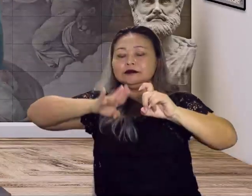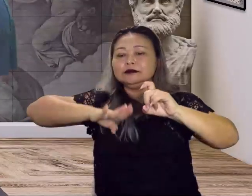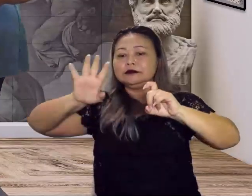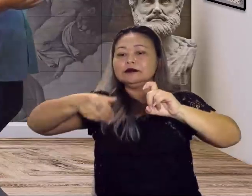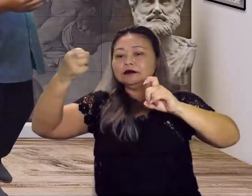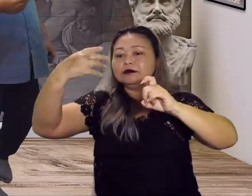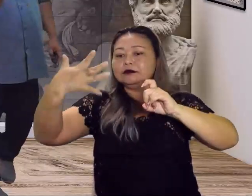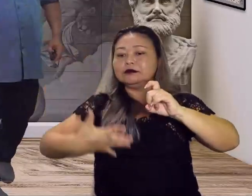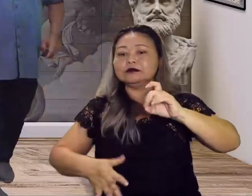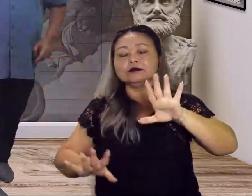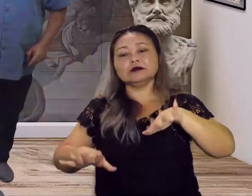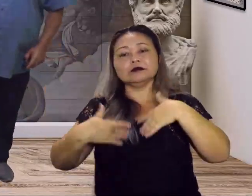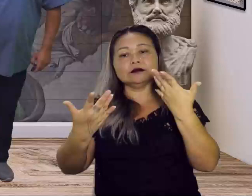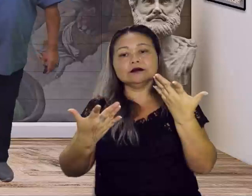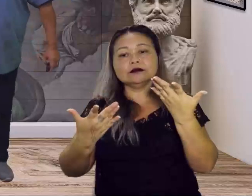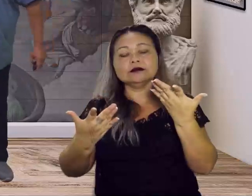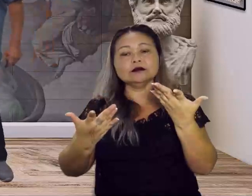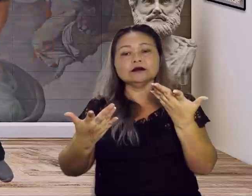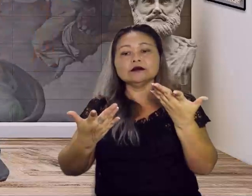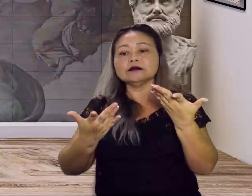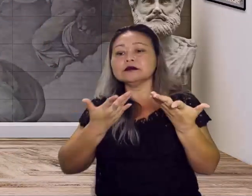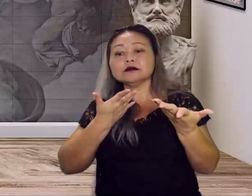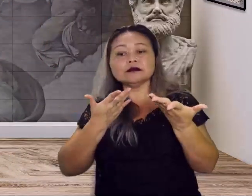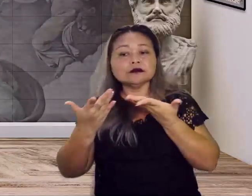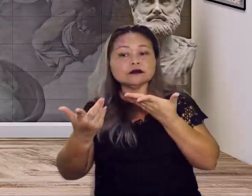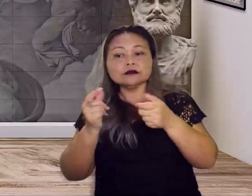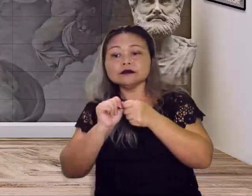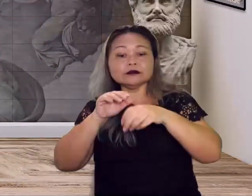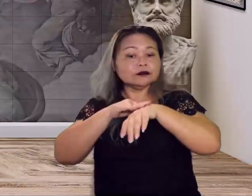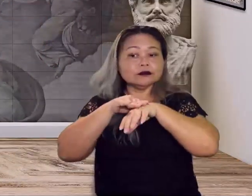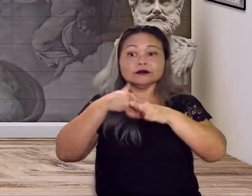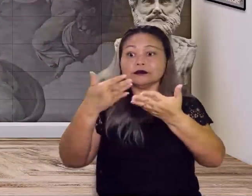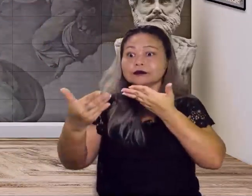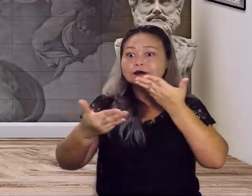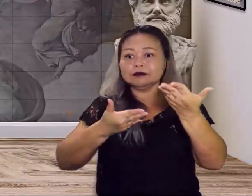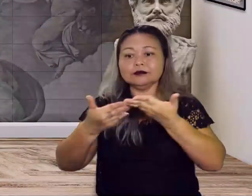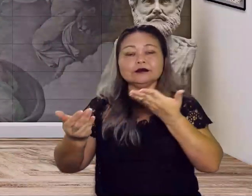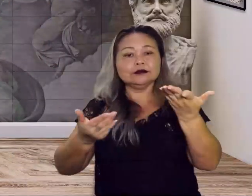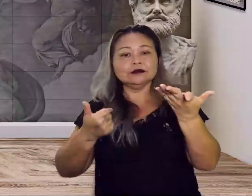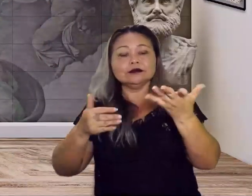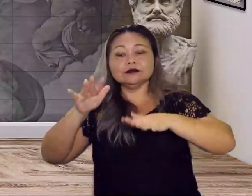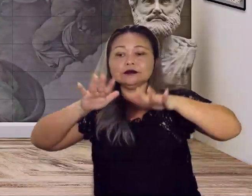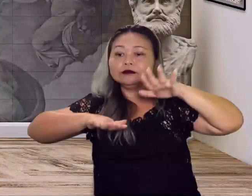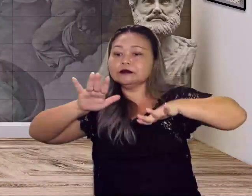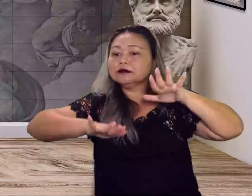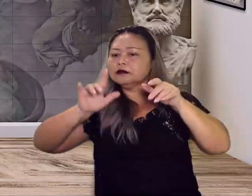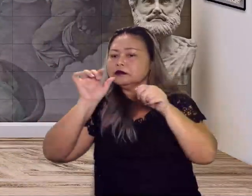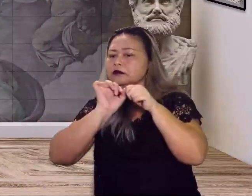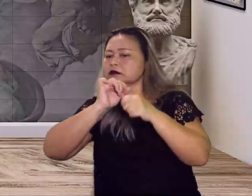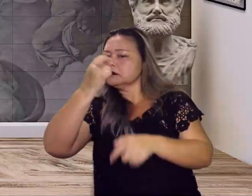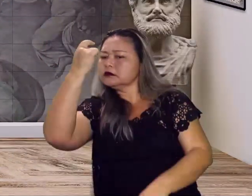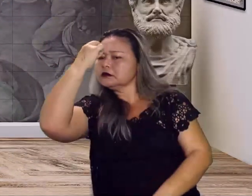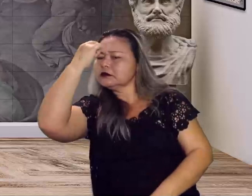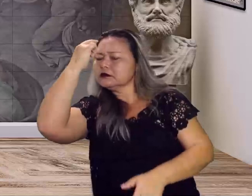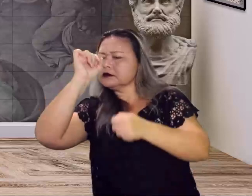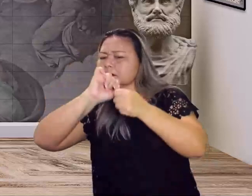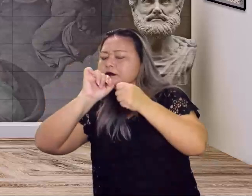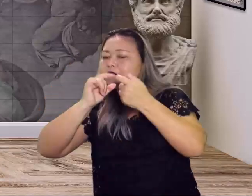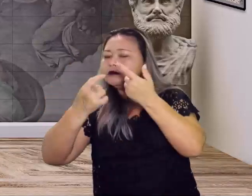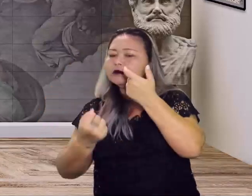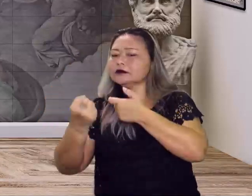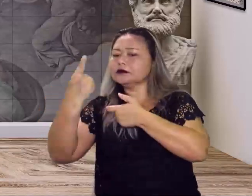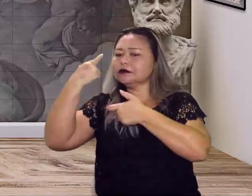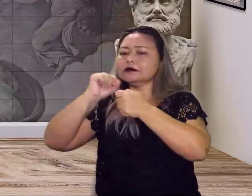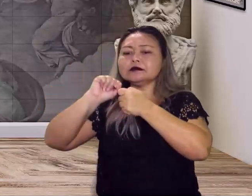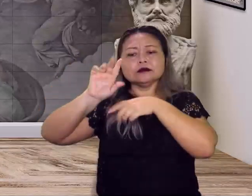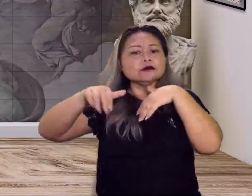para explicar algo no nosso diálogo, na nossa conversa. Às vezes um pensamento surreal, né? Então, a todo